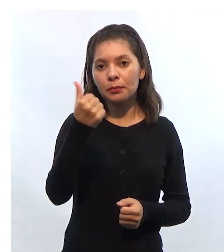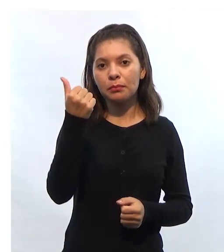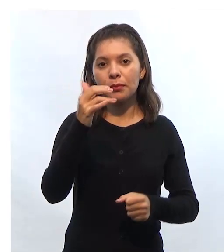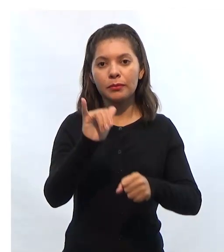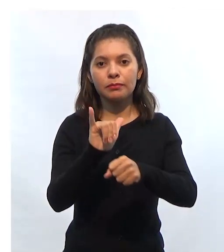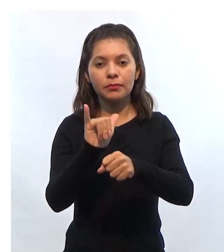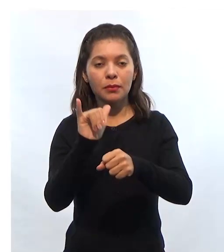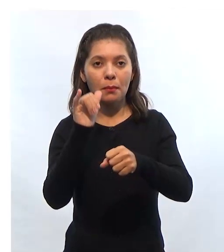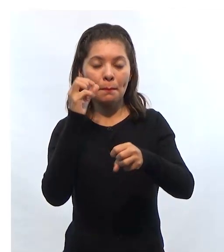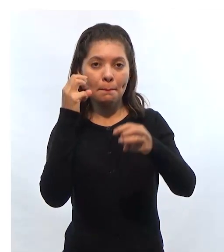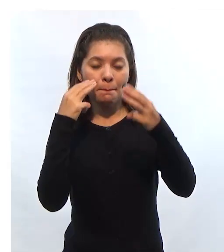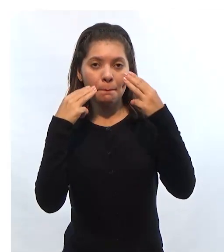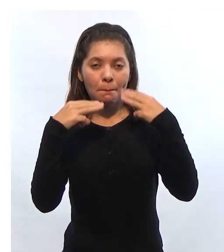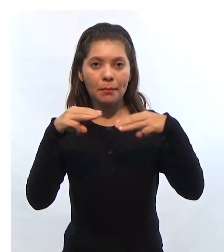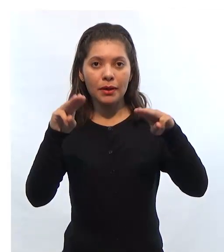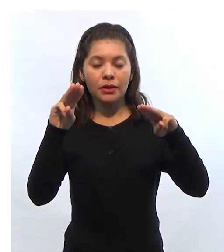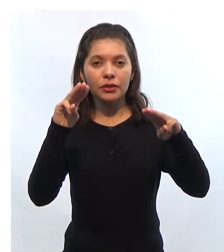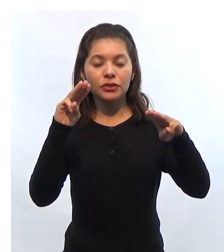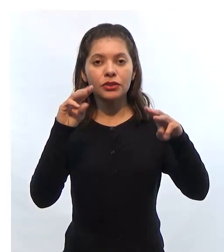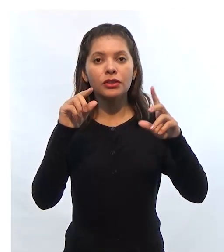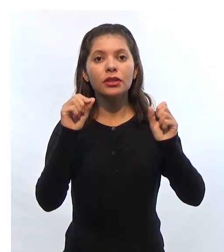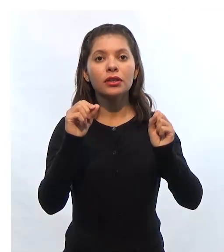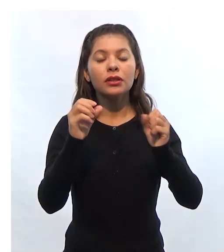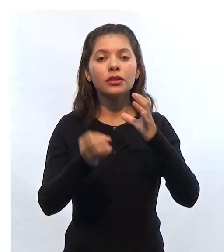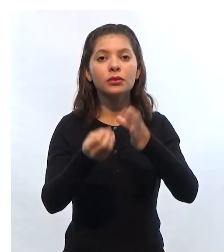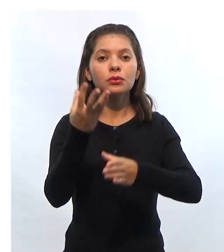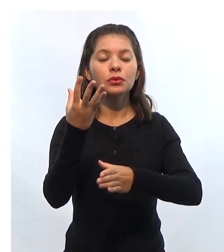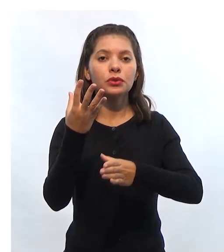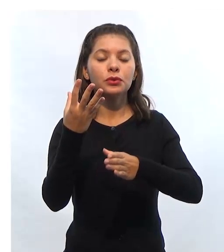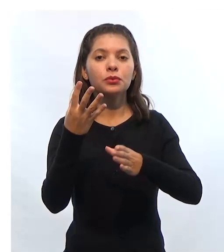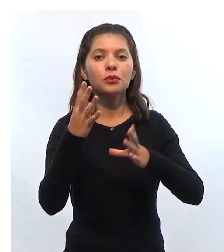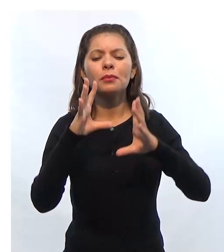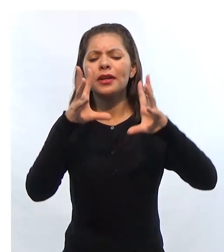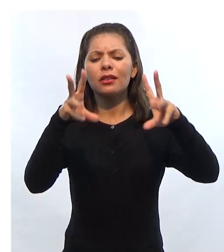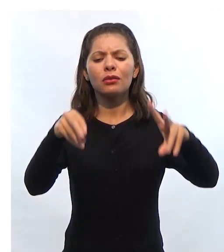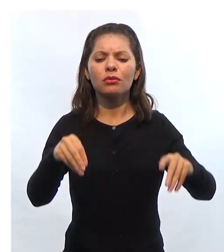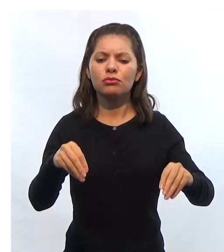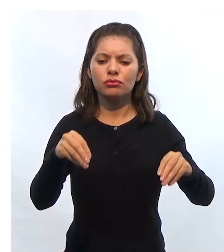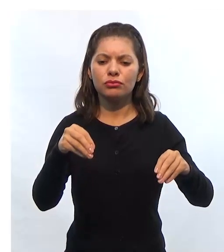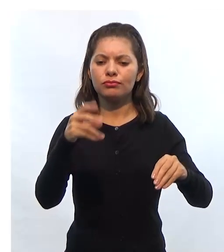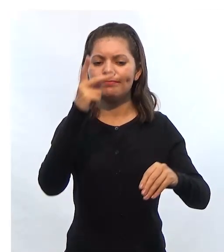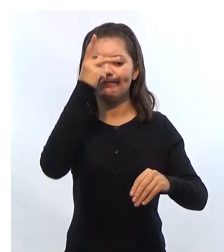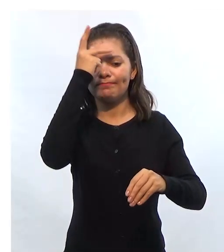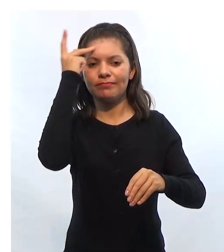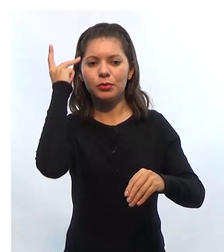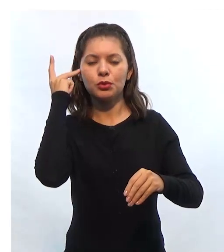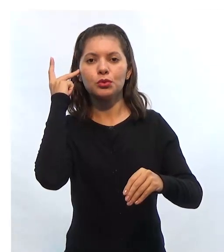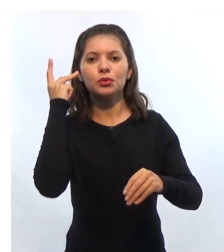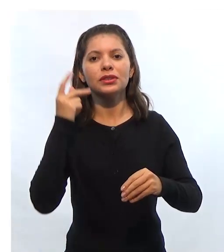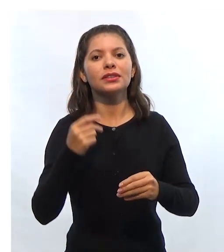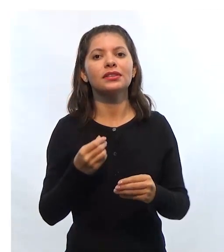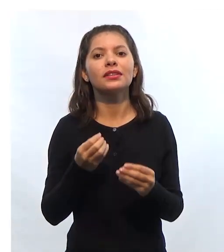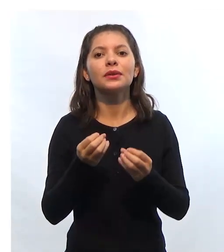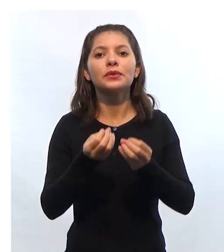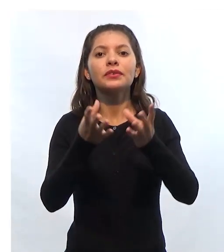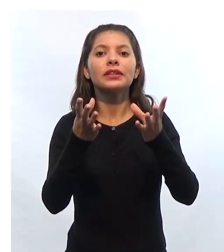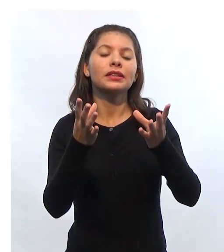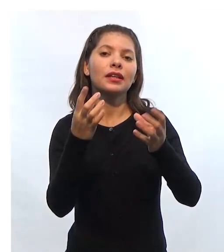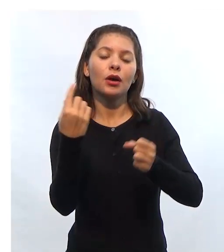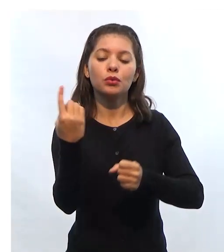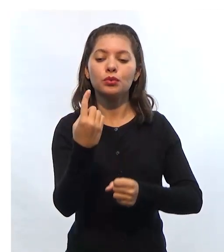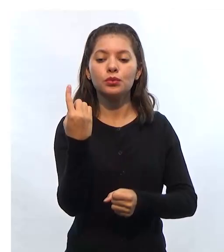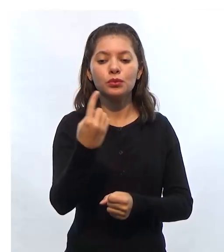foi o primeiro marketing que surgiu, né? É o marketing que é para todo mundo, né? E